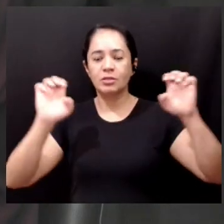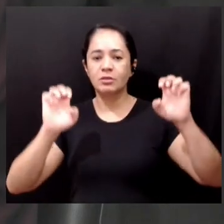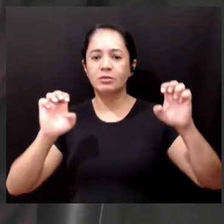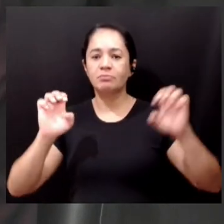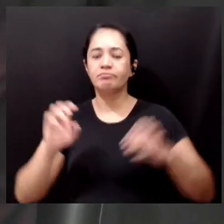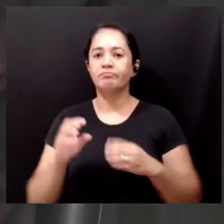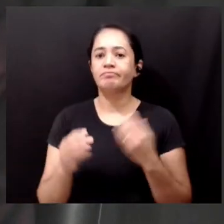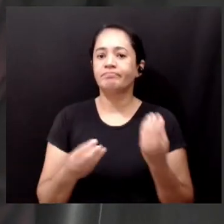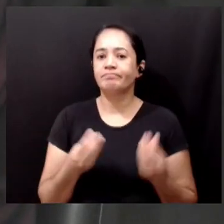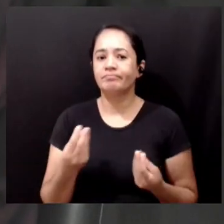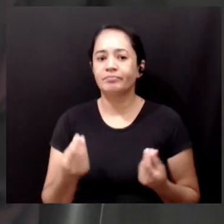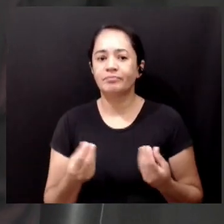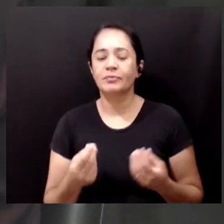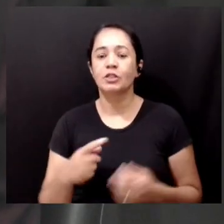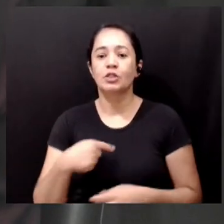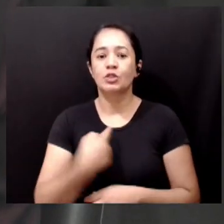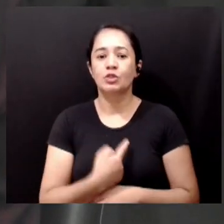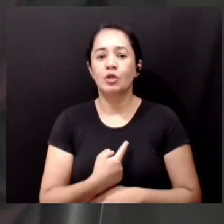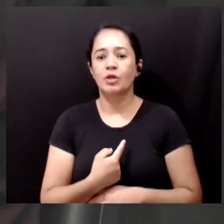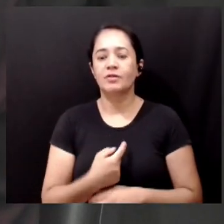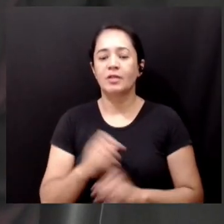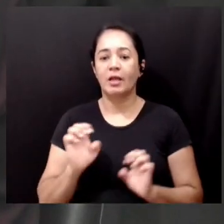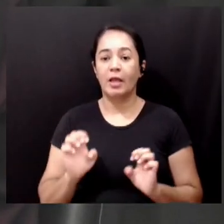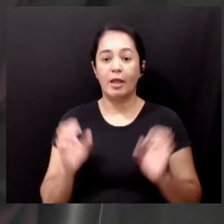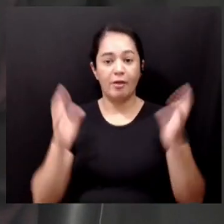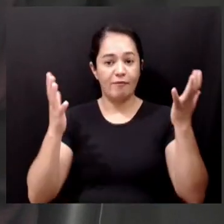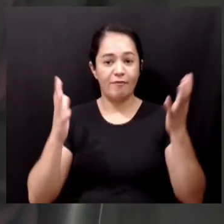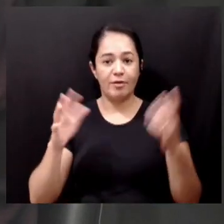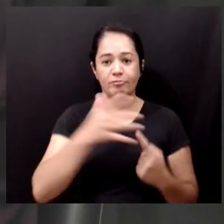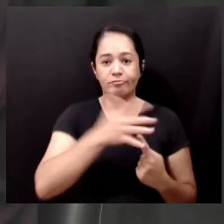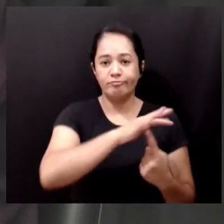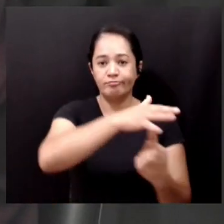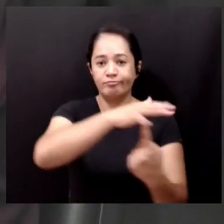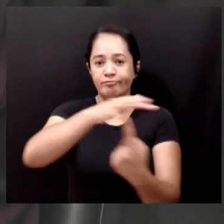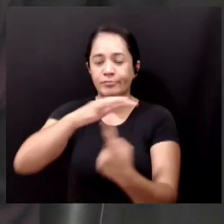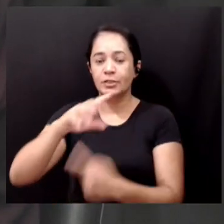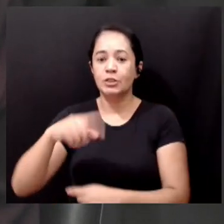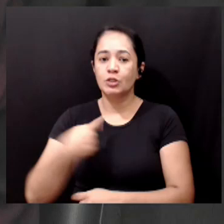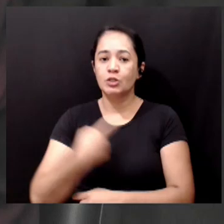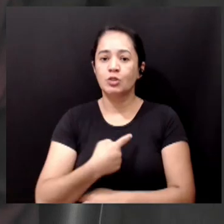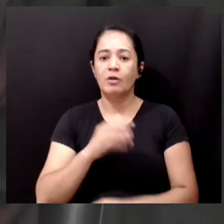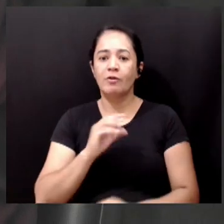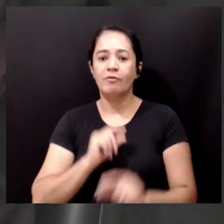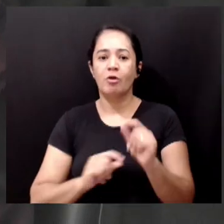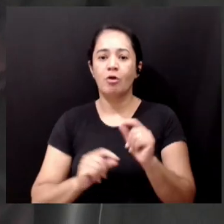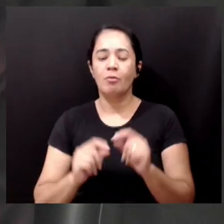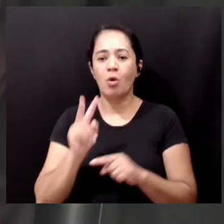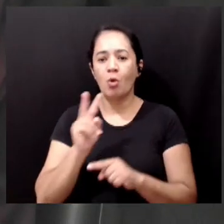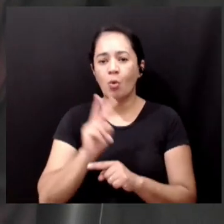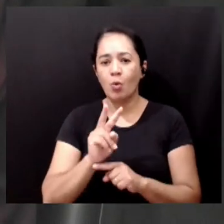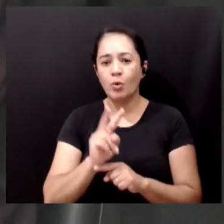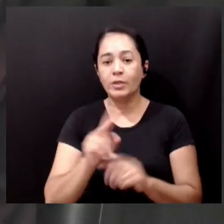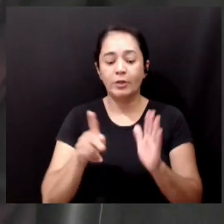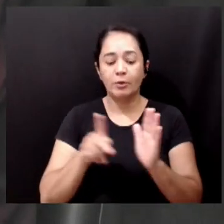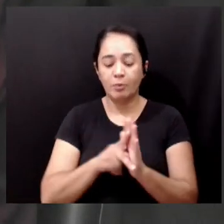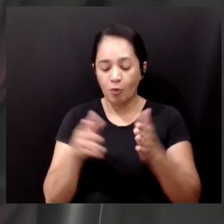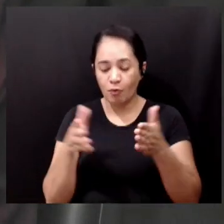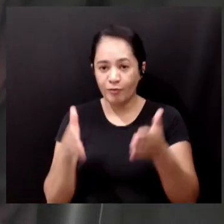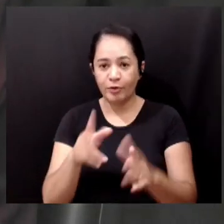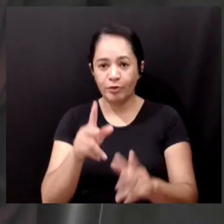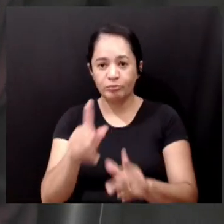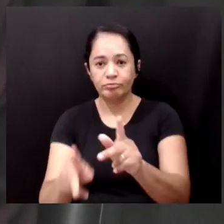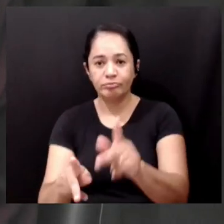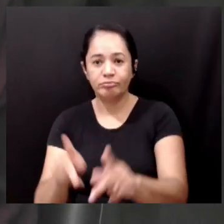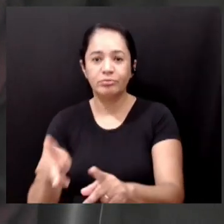nós fazemos eventos em praça pública, onde a gente leva cuidados para as pessoas. Então, ali a